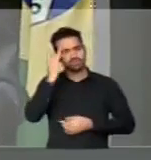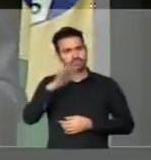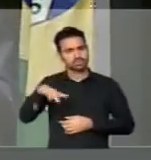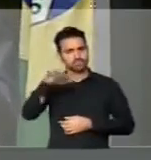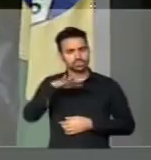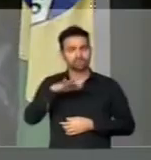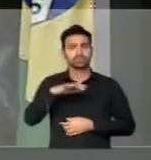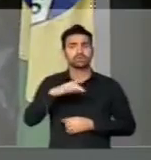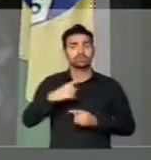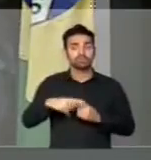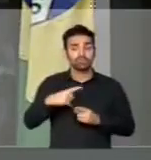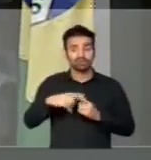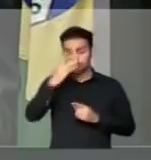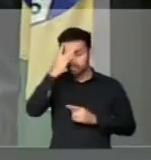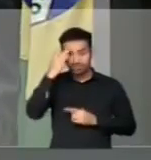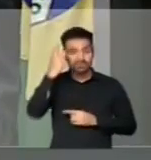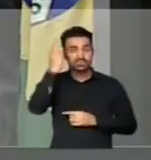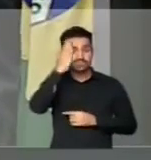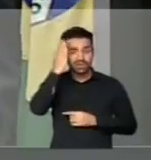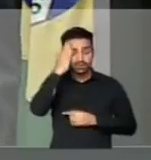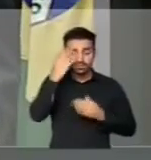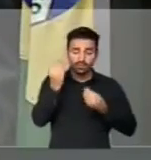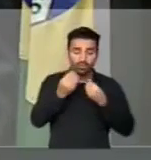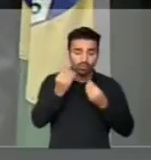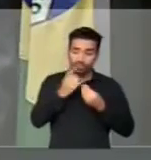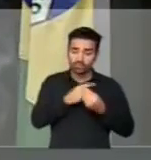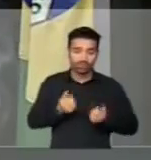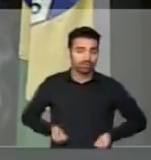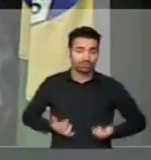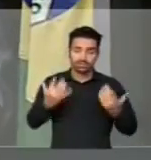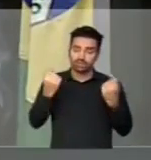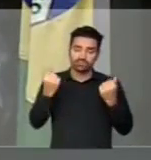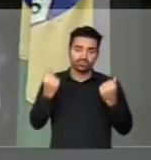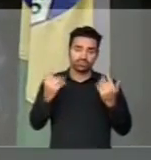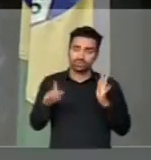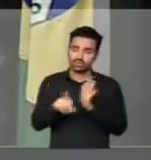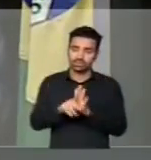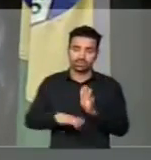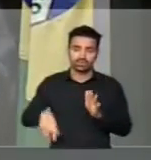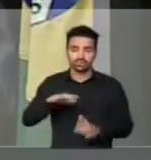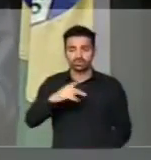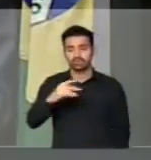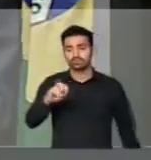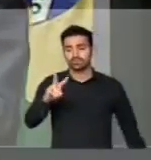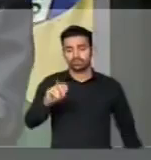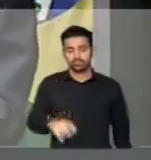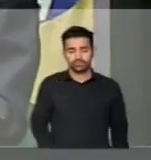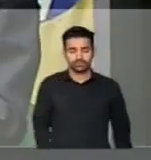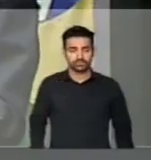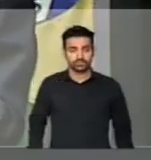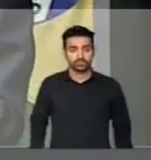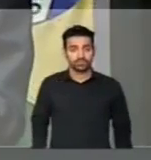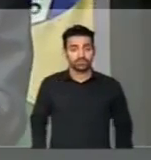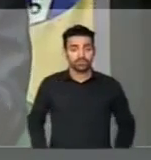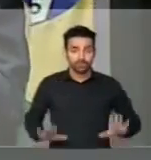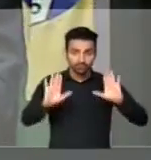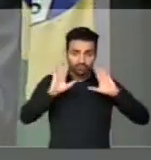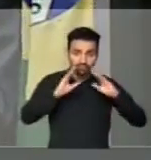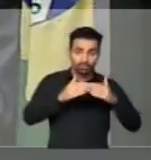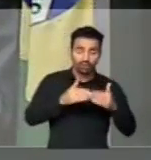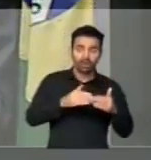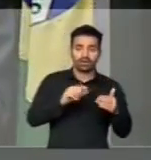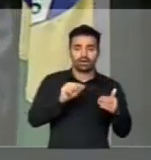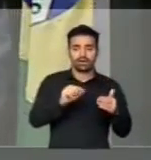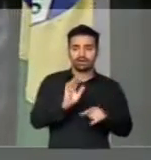devem determinar como será gasto o dinheiro do contribuinte. Focar melhor nos gastos dos